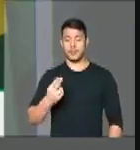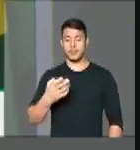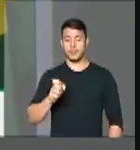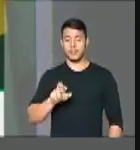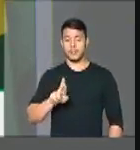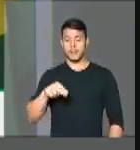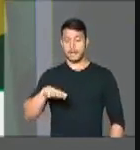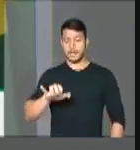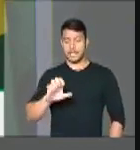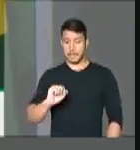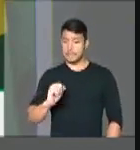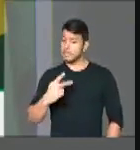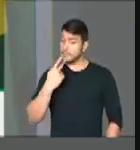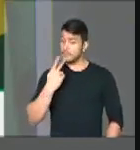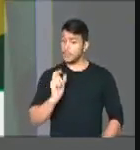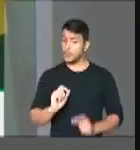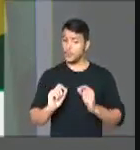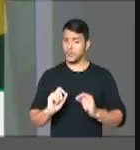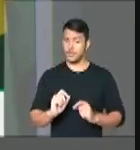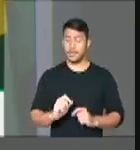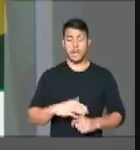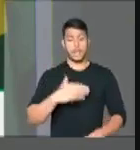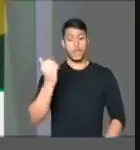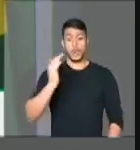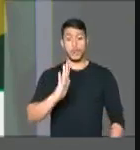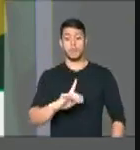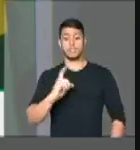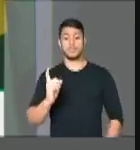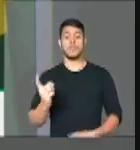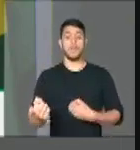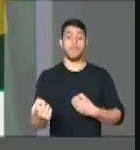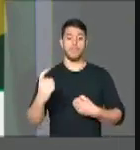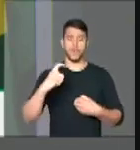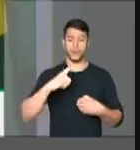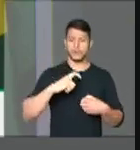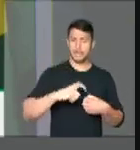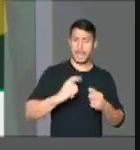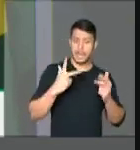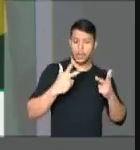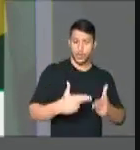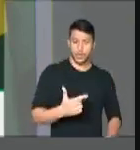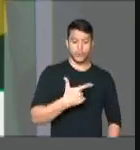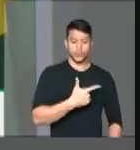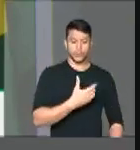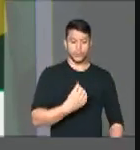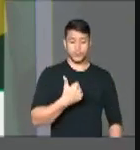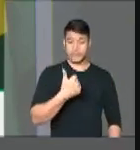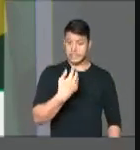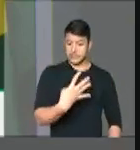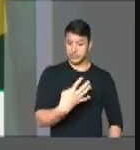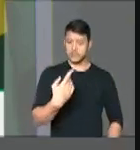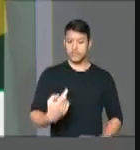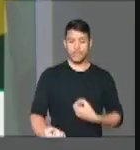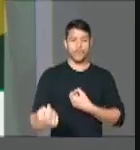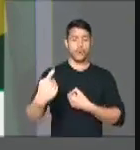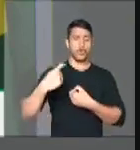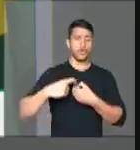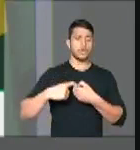o Brasil vai voltar aos patamares de 2014, ou seja, de 5 anos